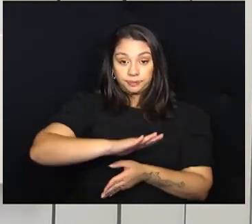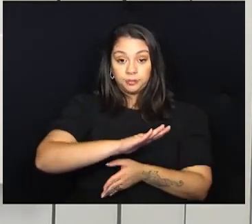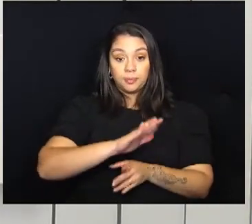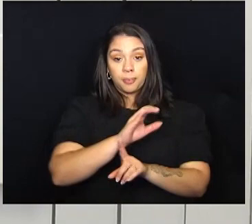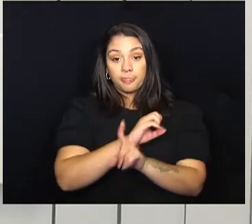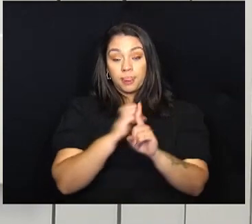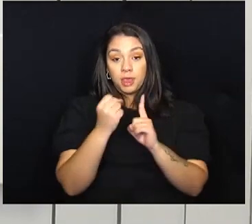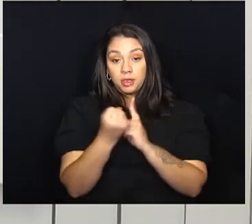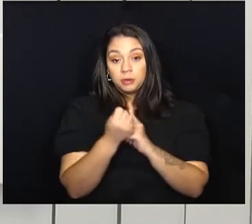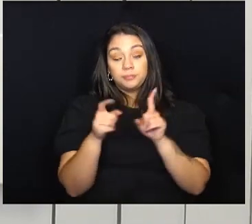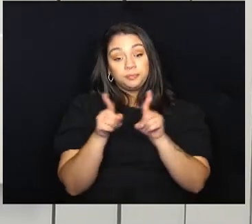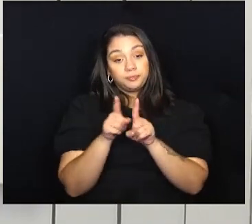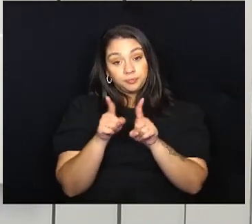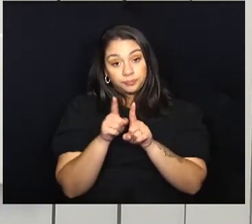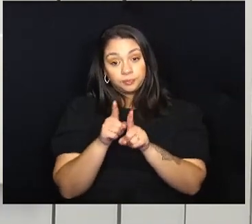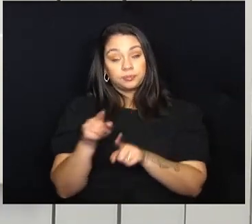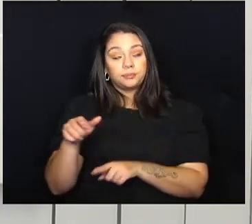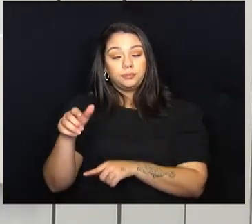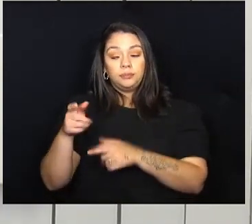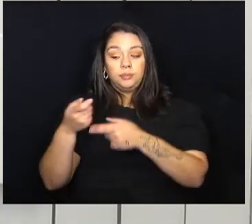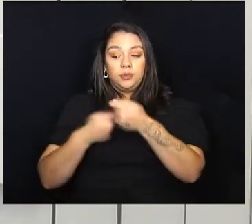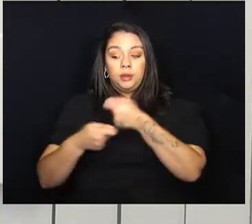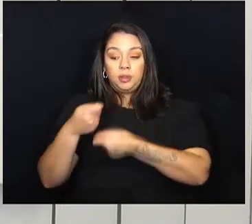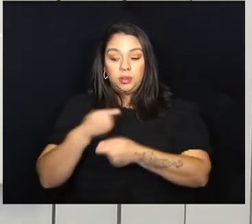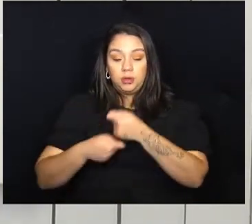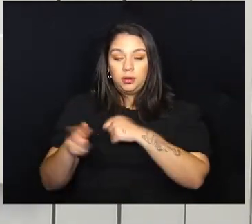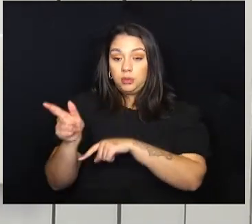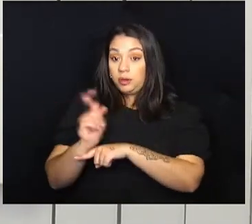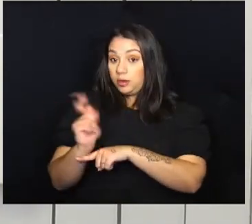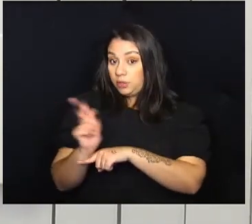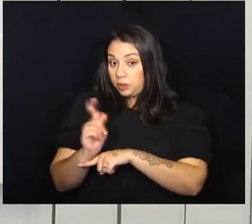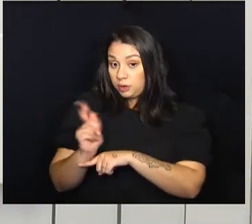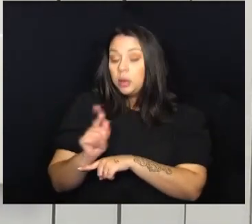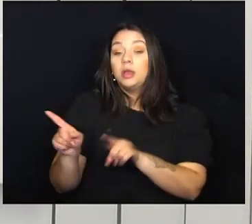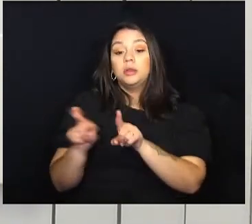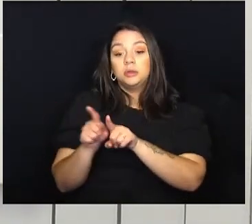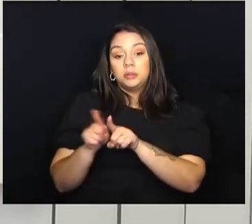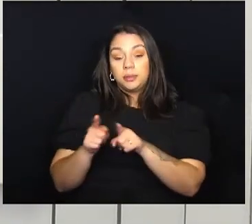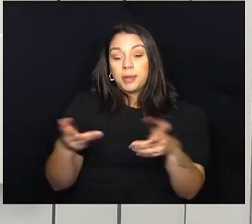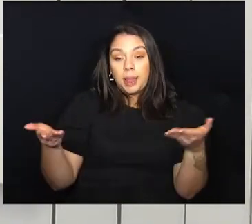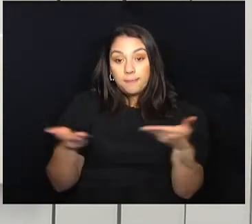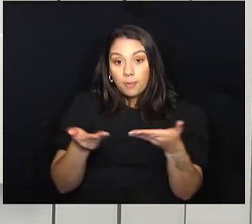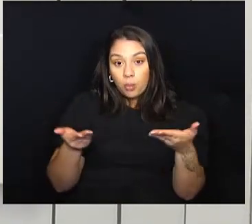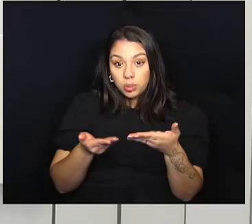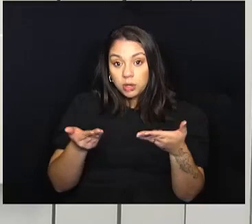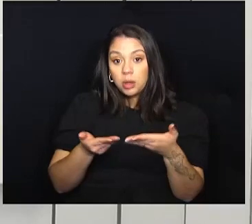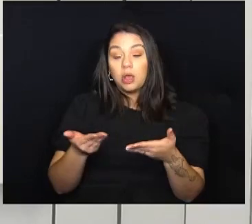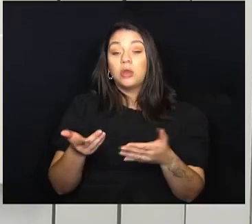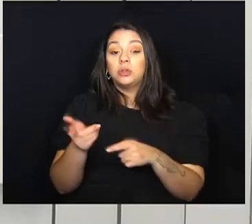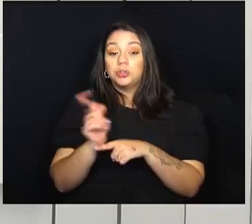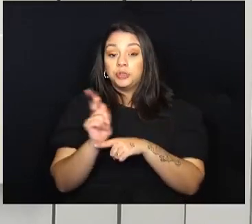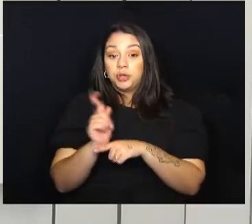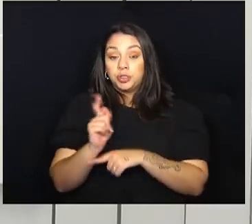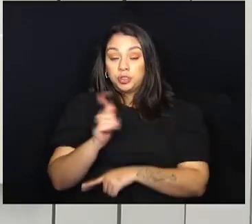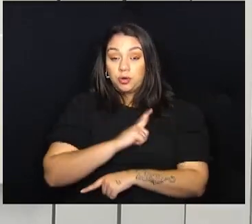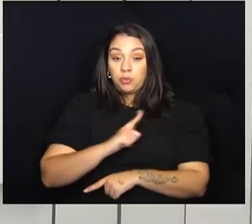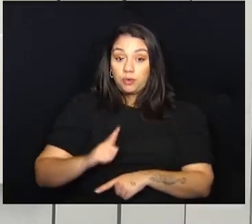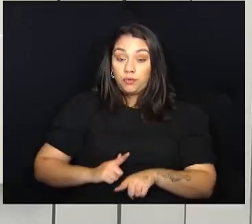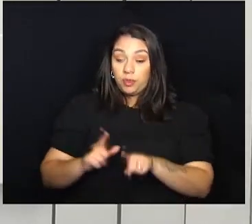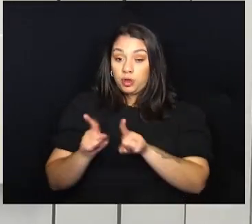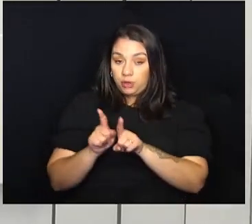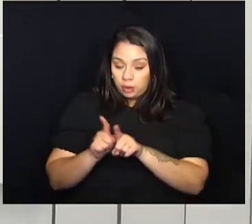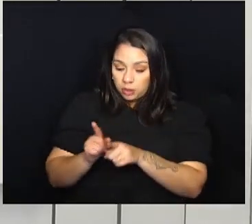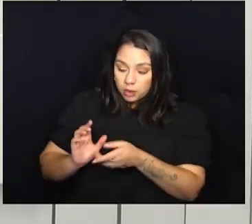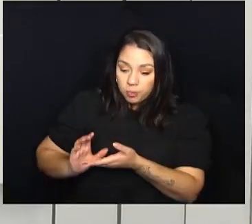a austeridade na gestão de recursos públicos, a modernização da gestão governamental e o fomento